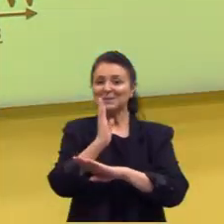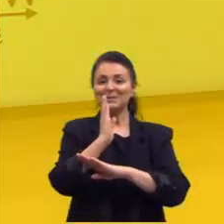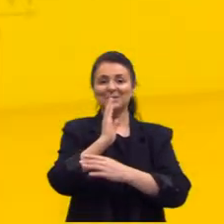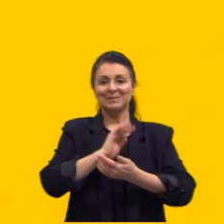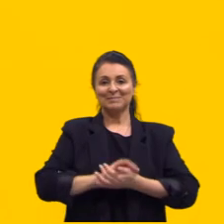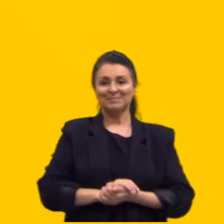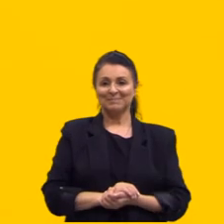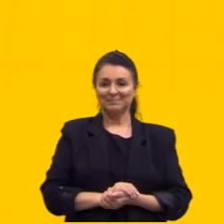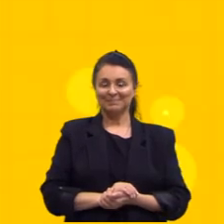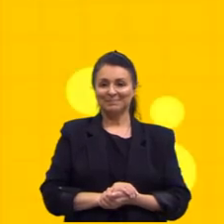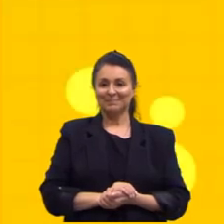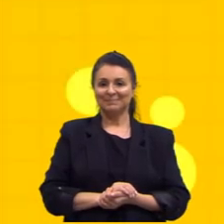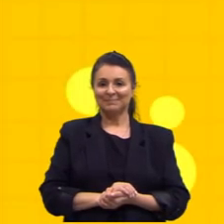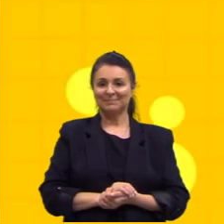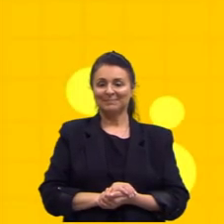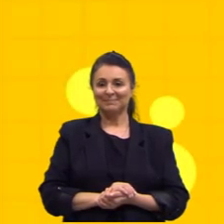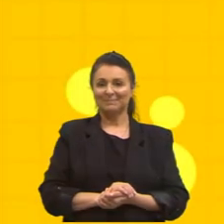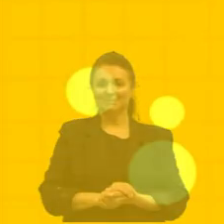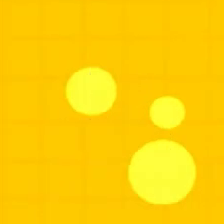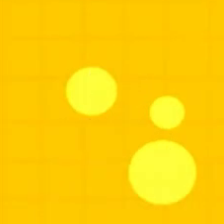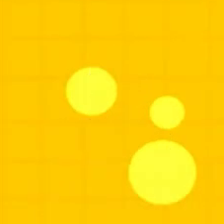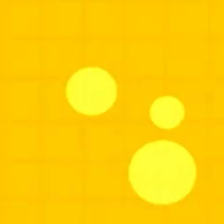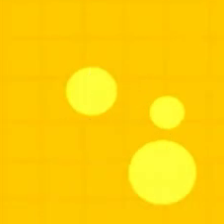passar E aí